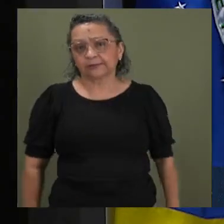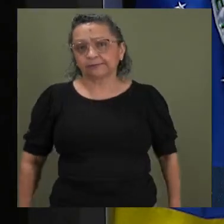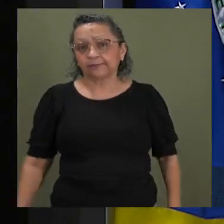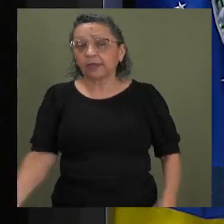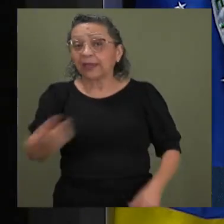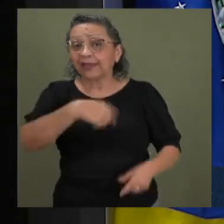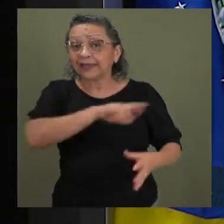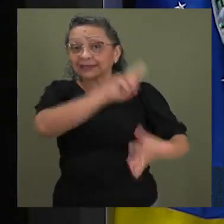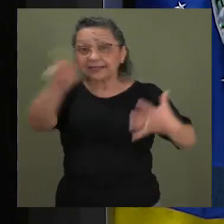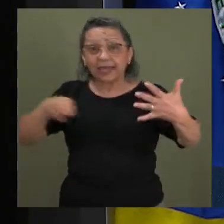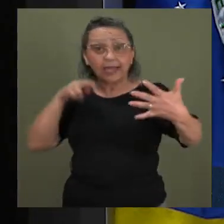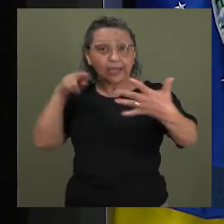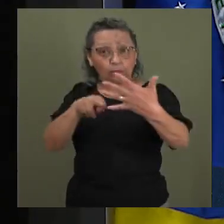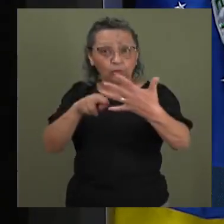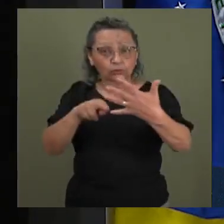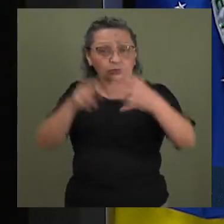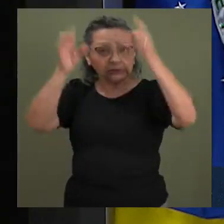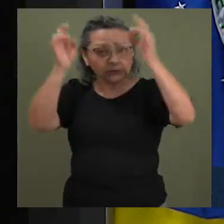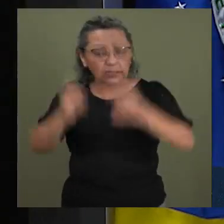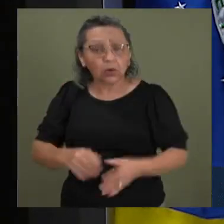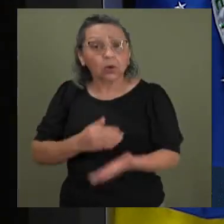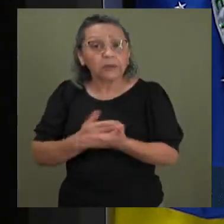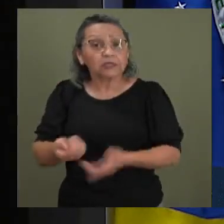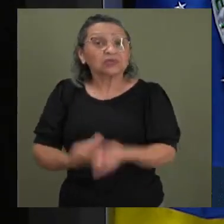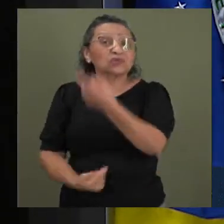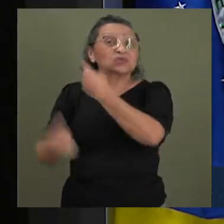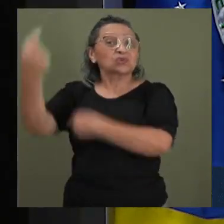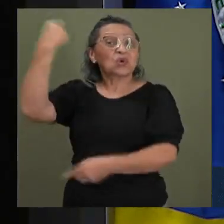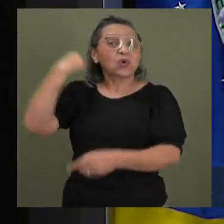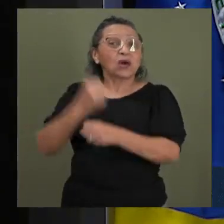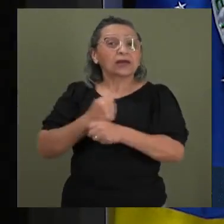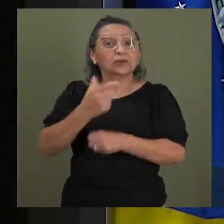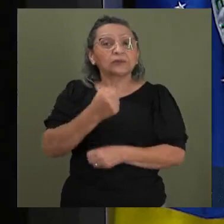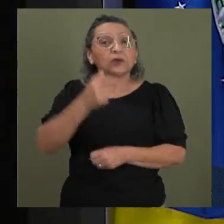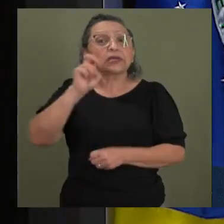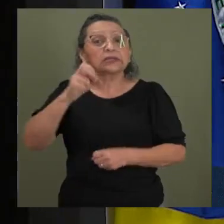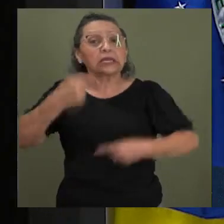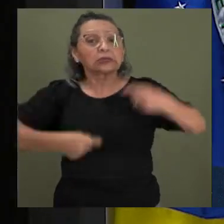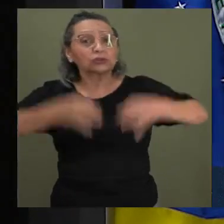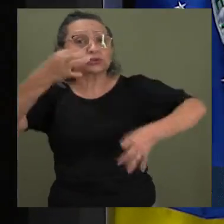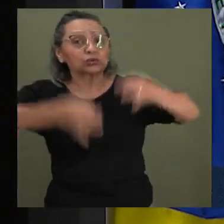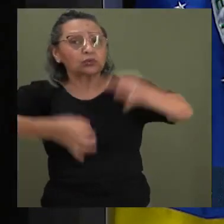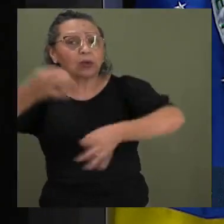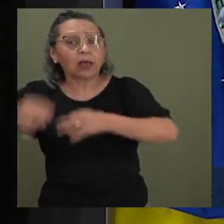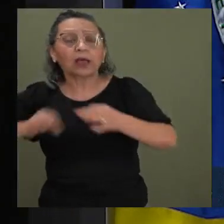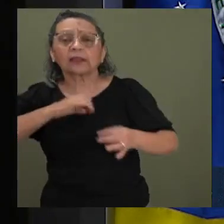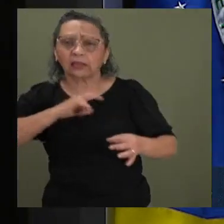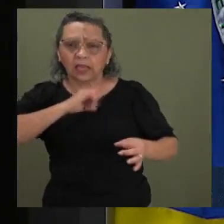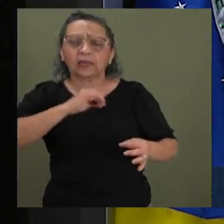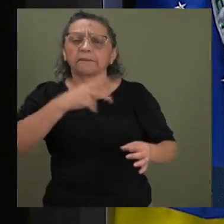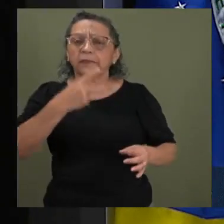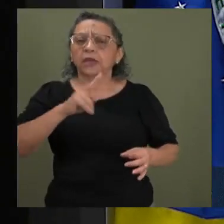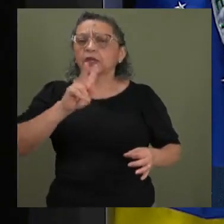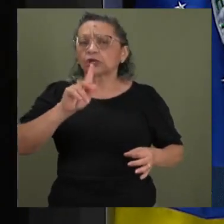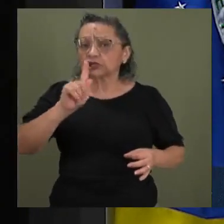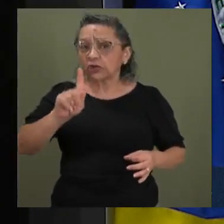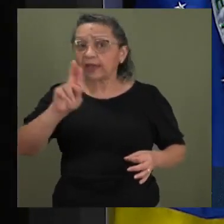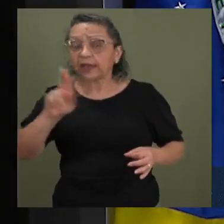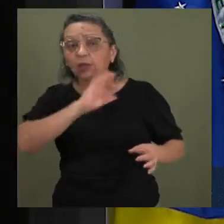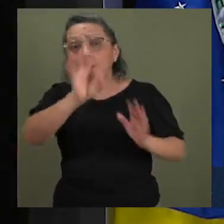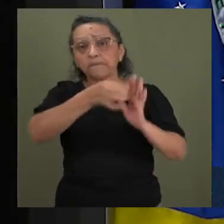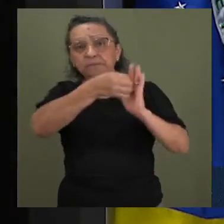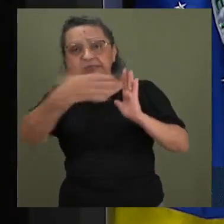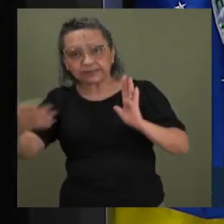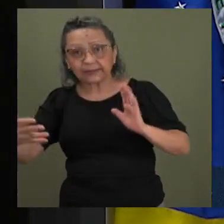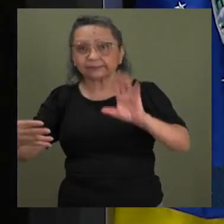recurso extraordinário começou a ser julgado em 2015, tendo um parecer da PGR, acredite